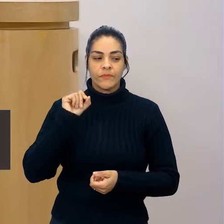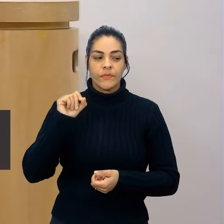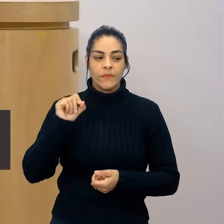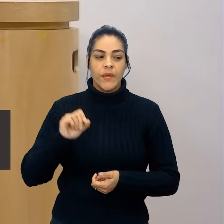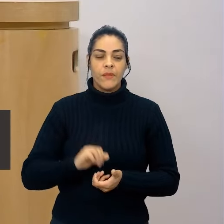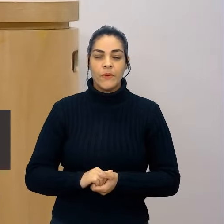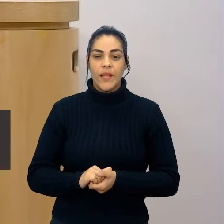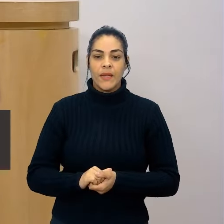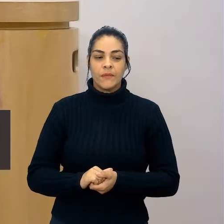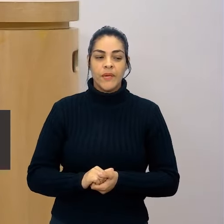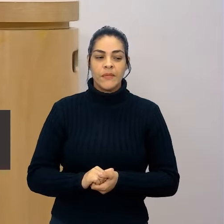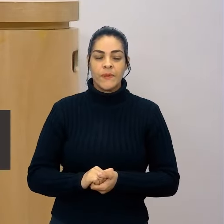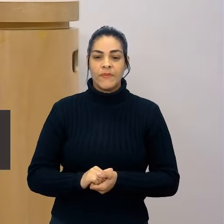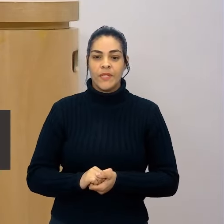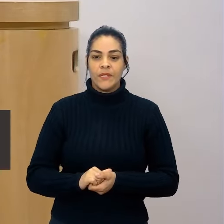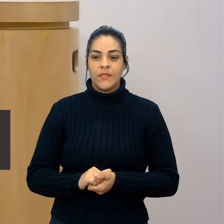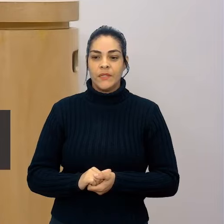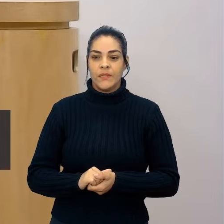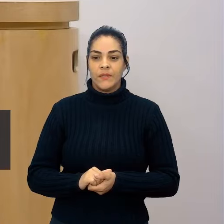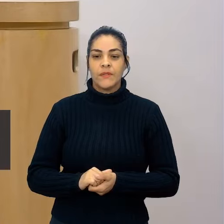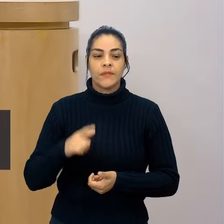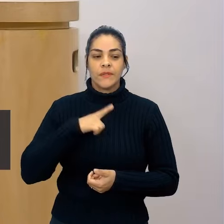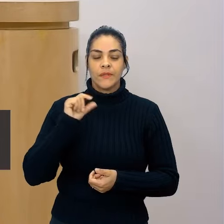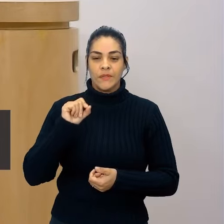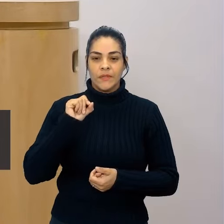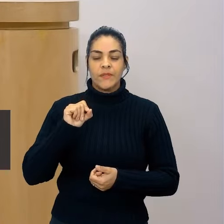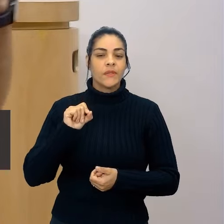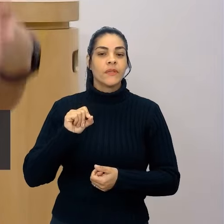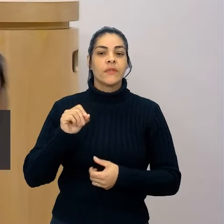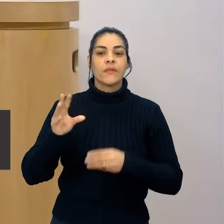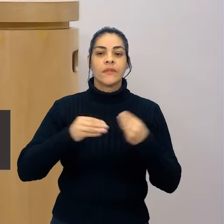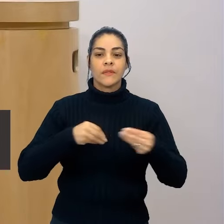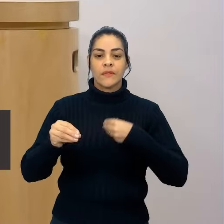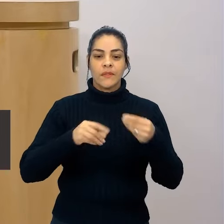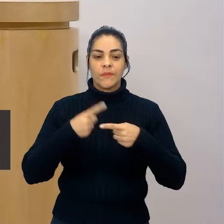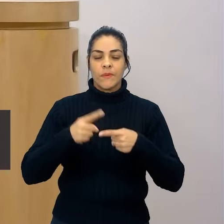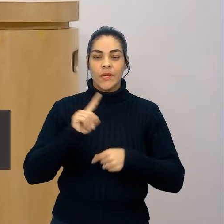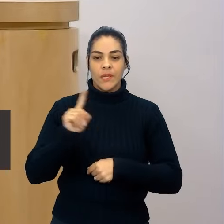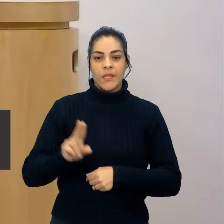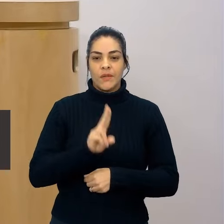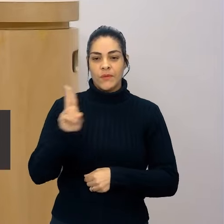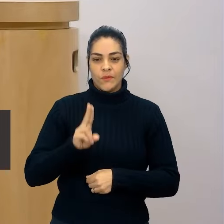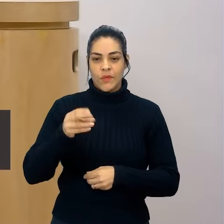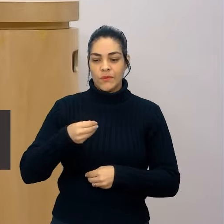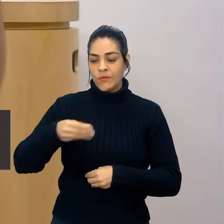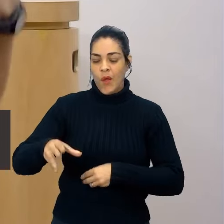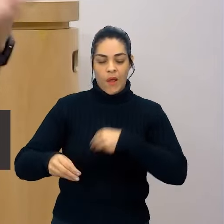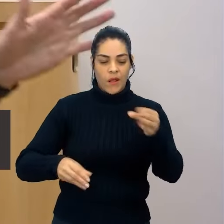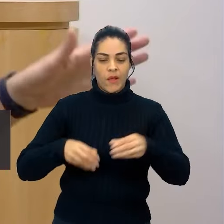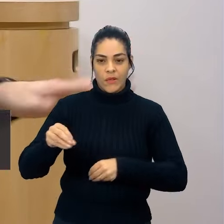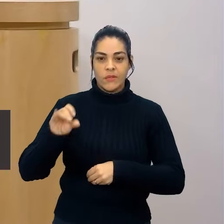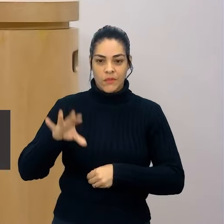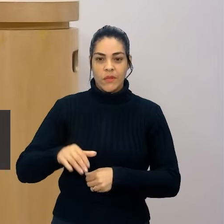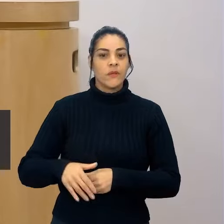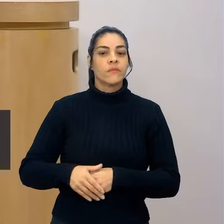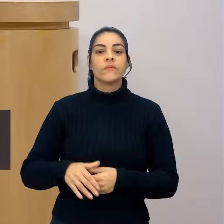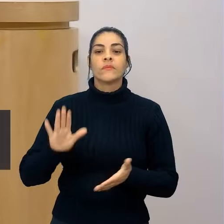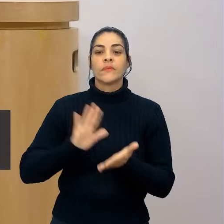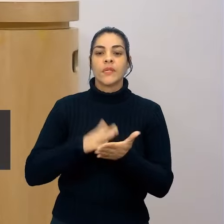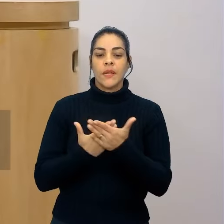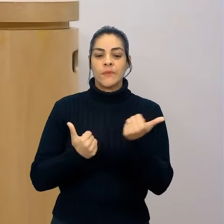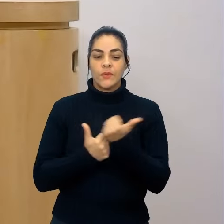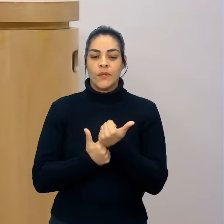individual, eu já reduzo, por exemplo, a quantidade de plástico, porque eu não estou usando e jogando, né? Estou reaproveitando aí por um